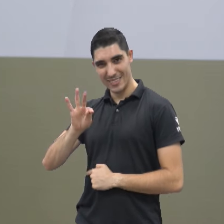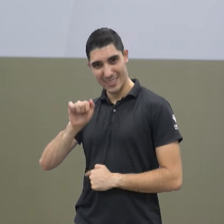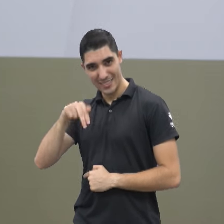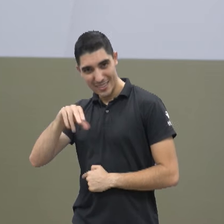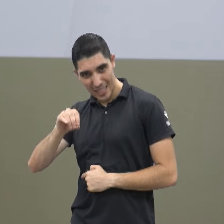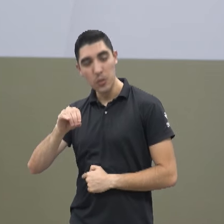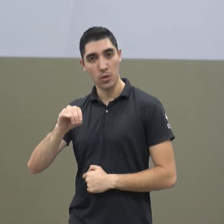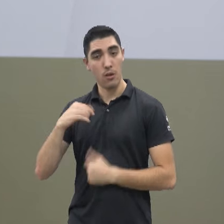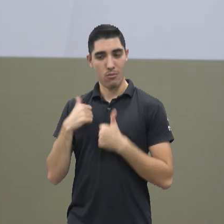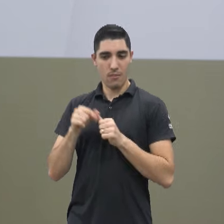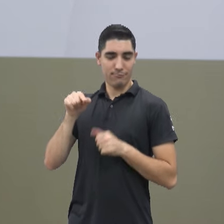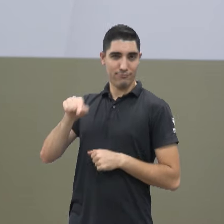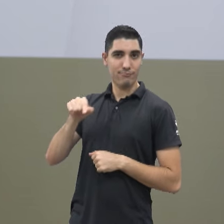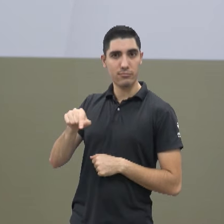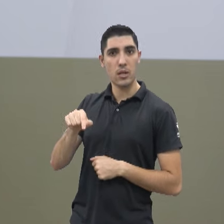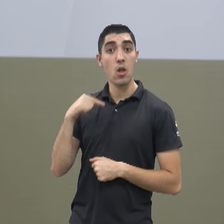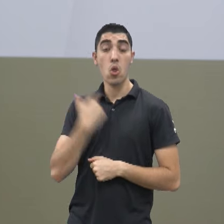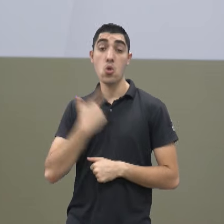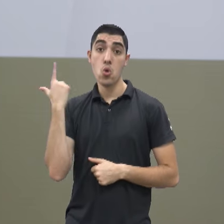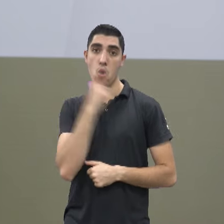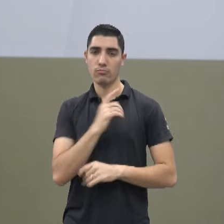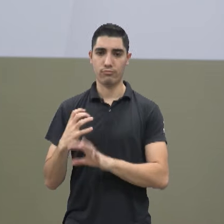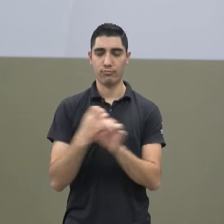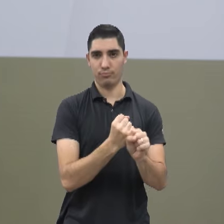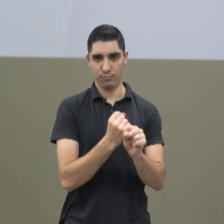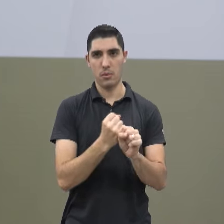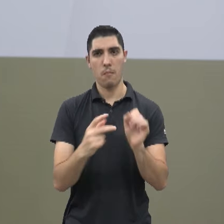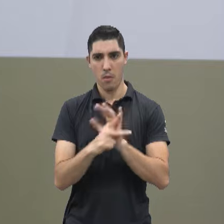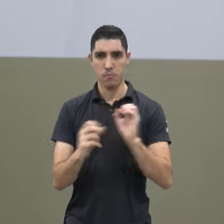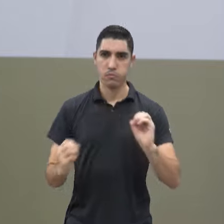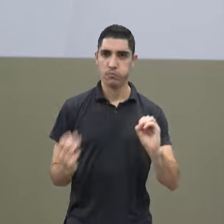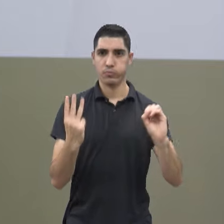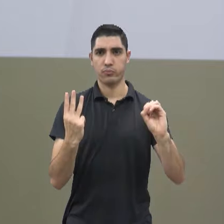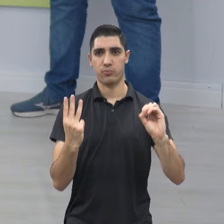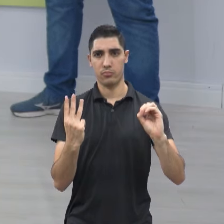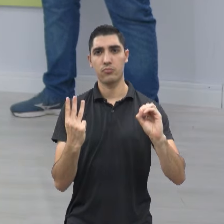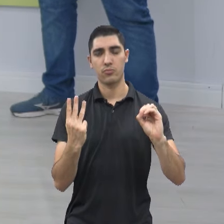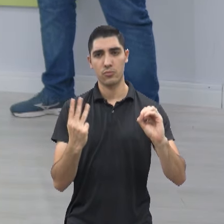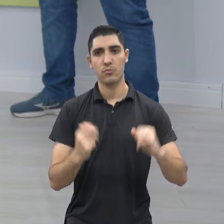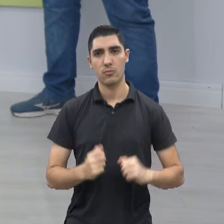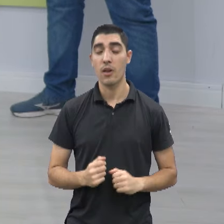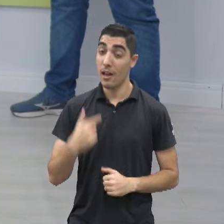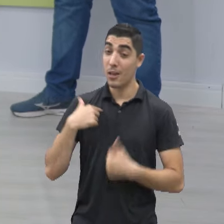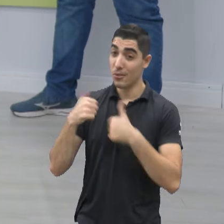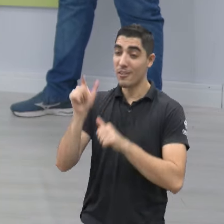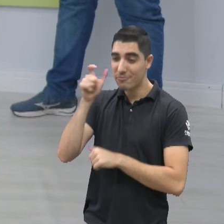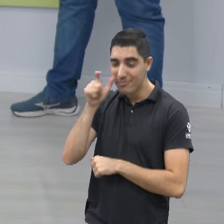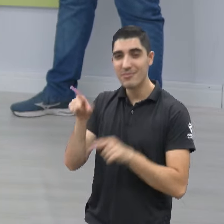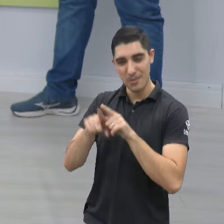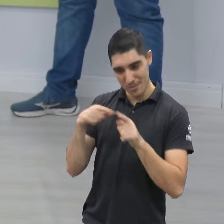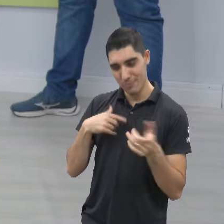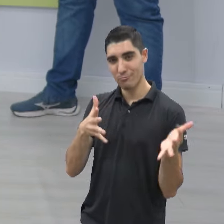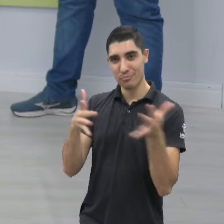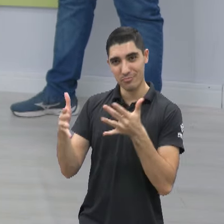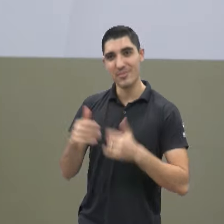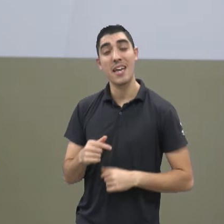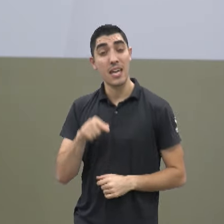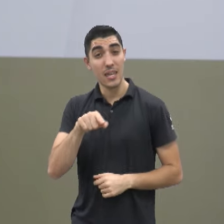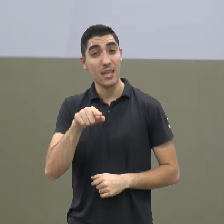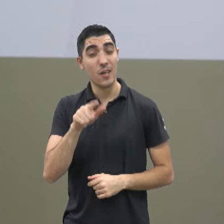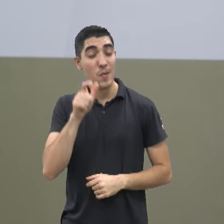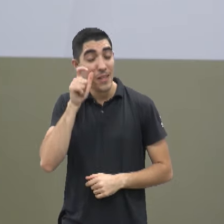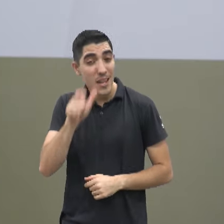num, se não me engano, sábado ou domingo de manhã. Né? A final foi aqui. Eu estava lá também. E tem um fato muito interessante desse dia, porque na época eu aguentava